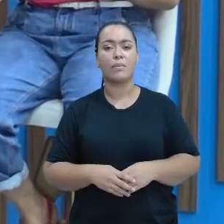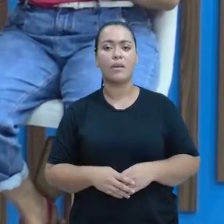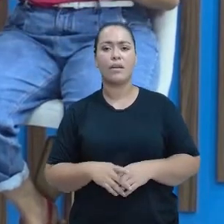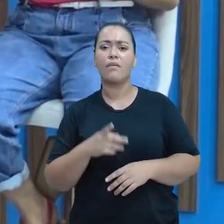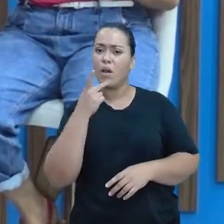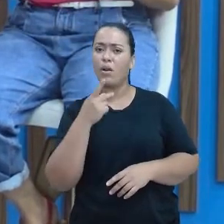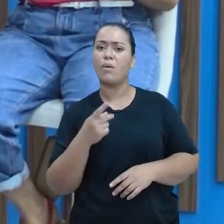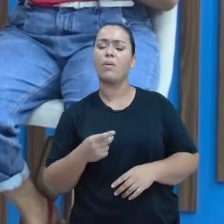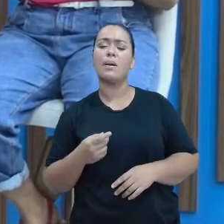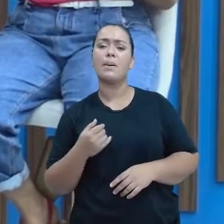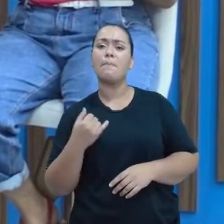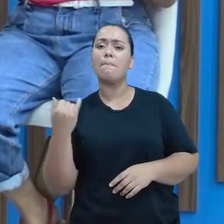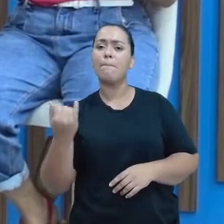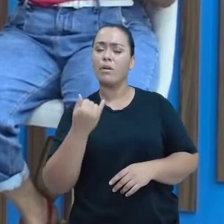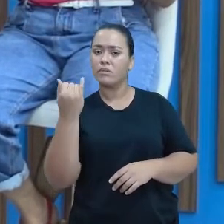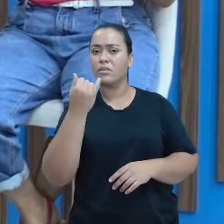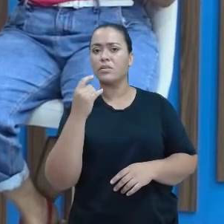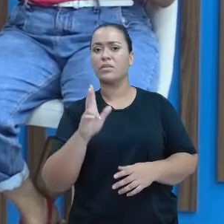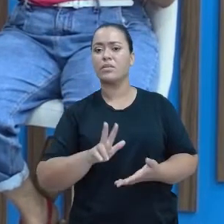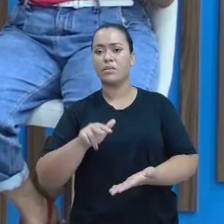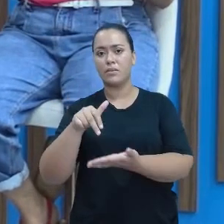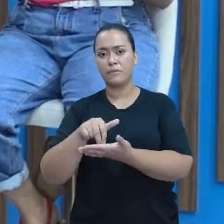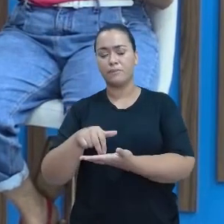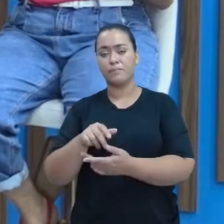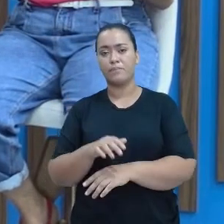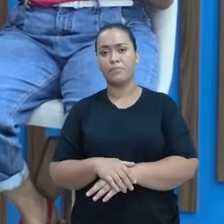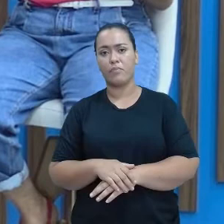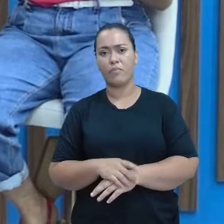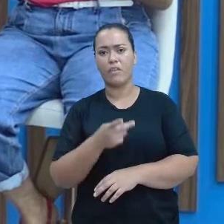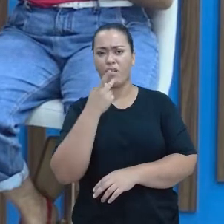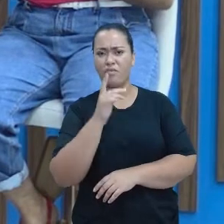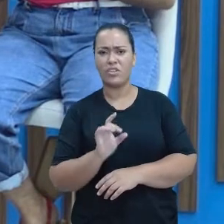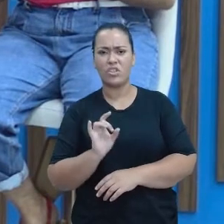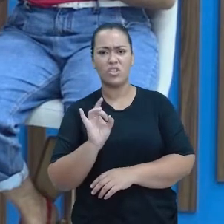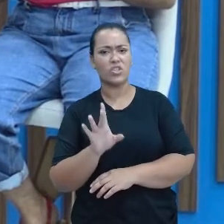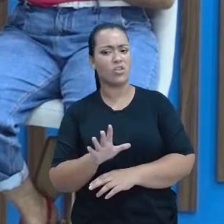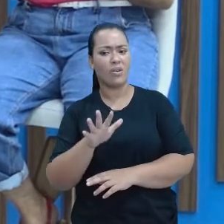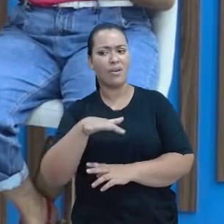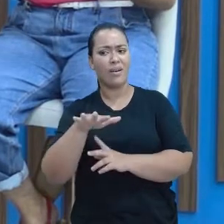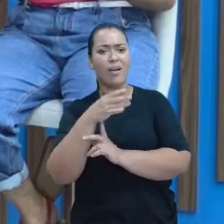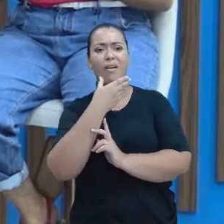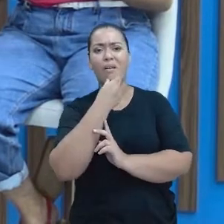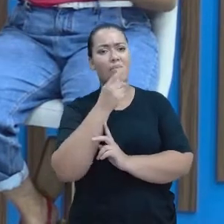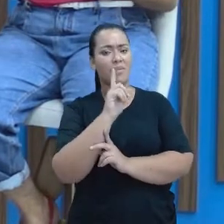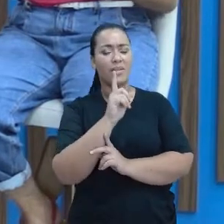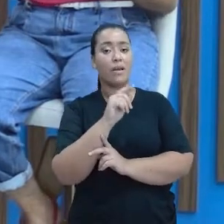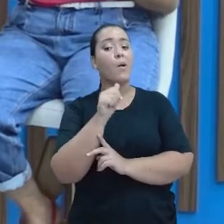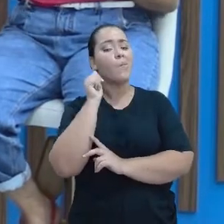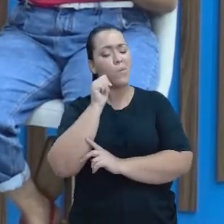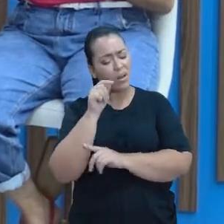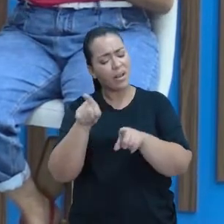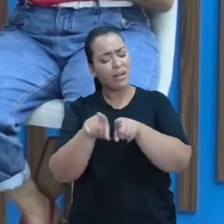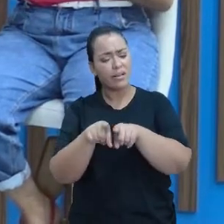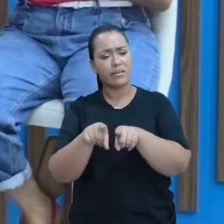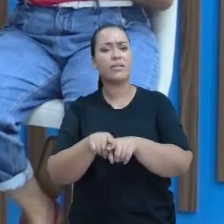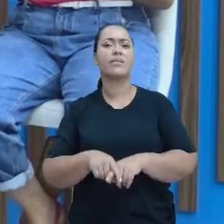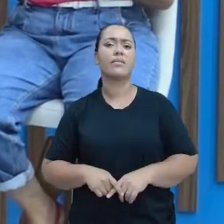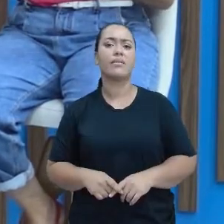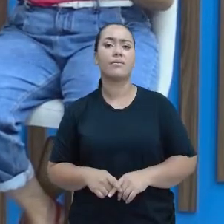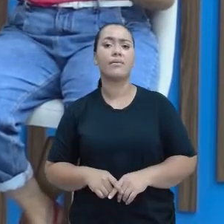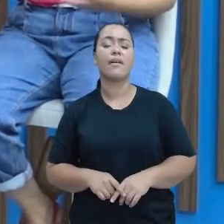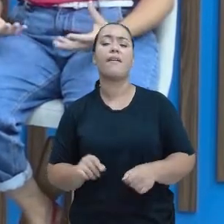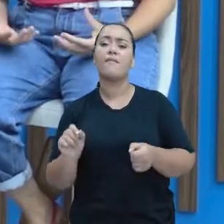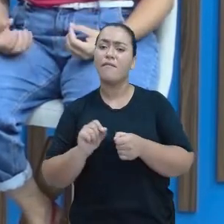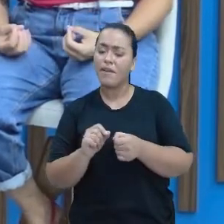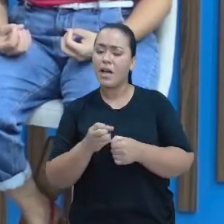importante essa presença, porque não existe só um ambiente masculino. A gente tem que entender que mulheres também